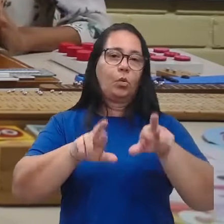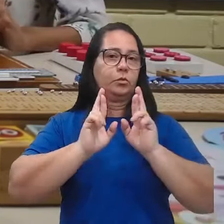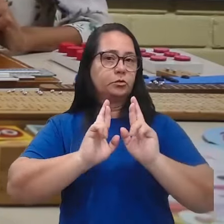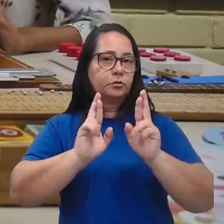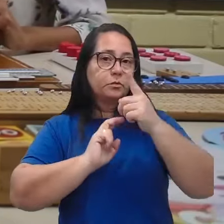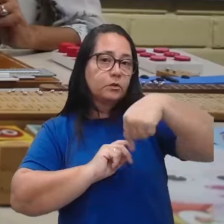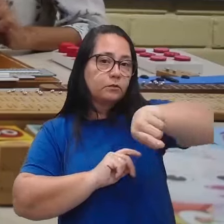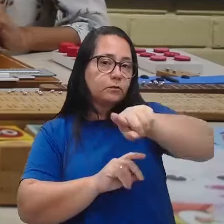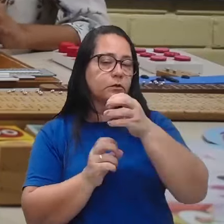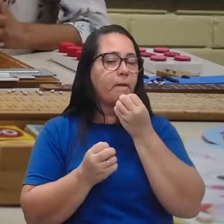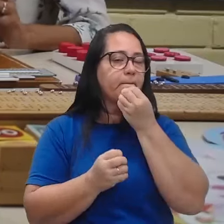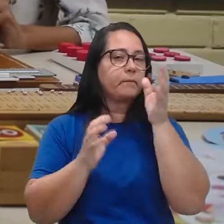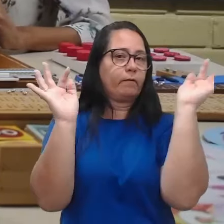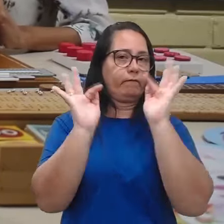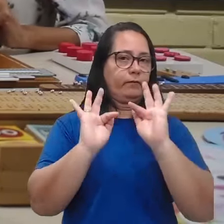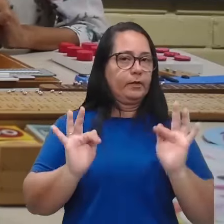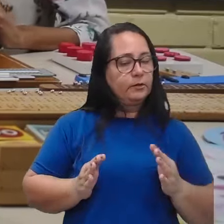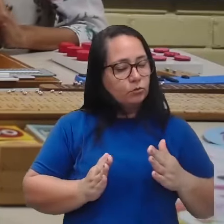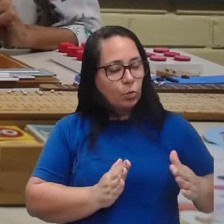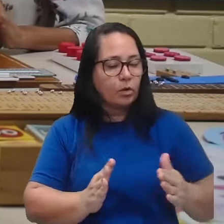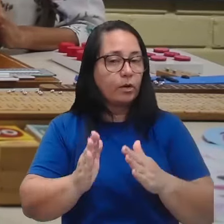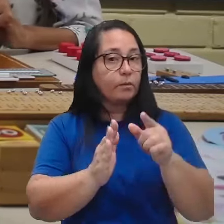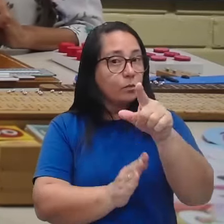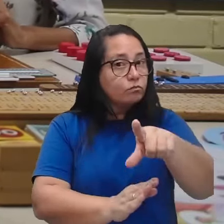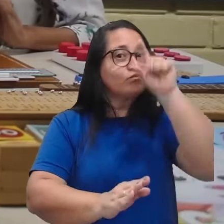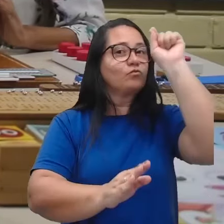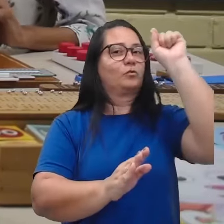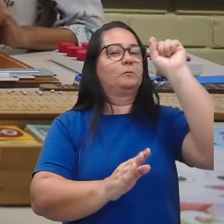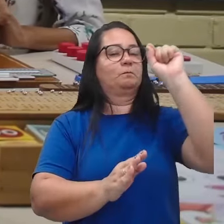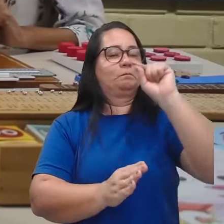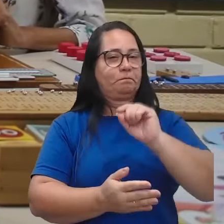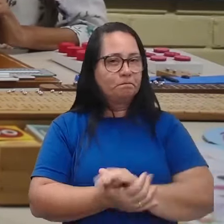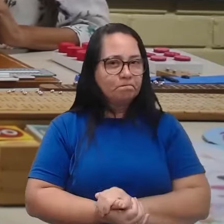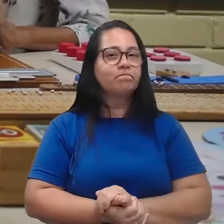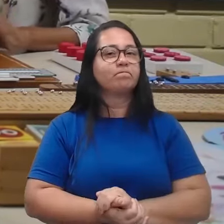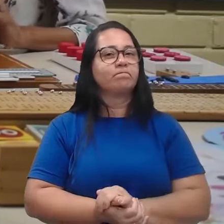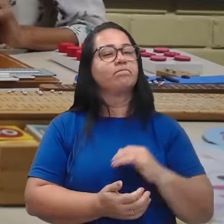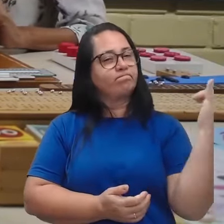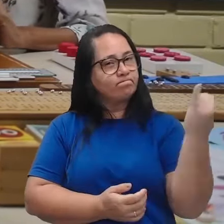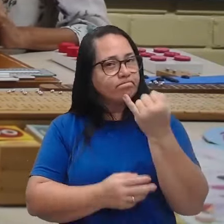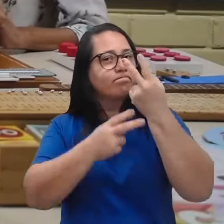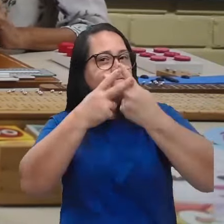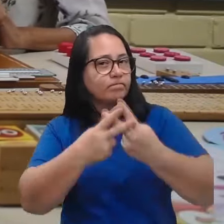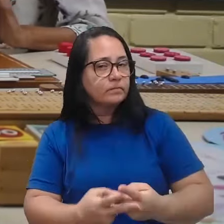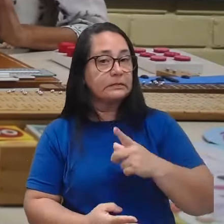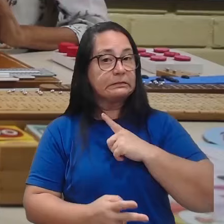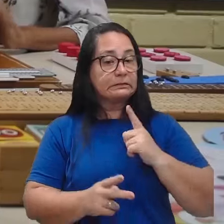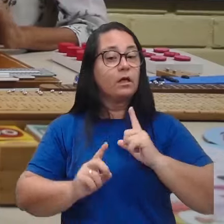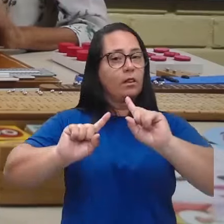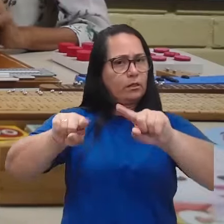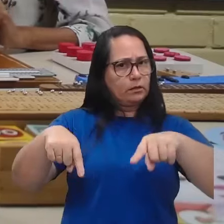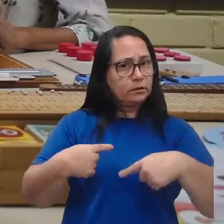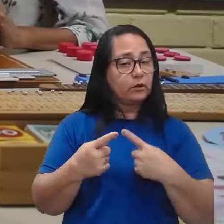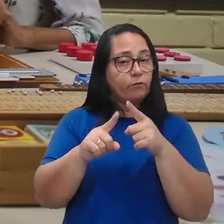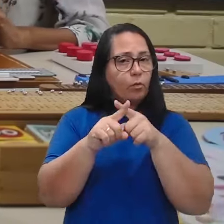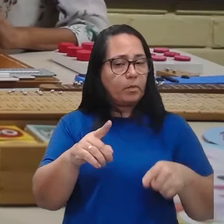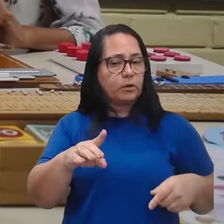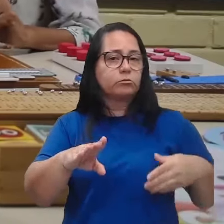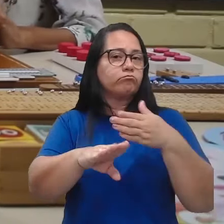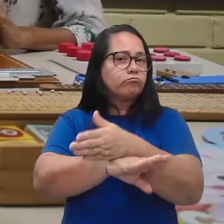sejam bem felizes nessa caminhada que vocês estão escolhendo. Vale a pena, tem vários desafios, mas os desafios